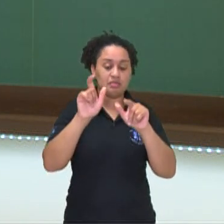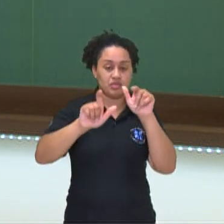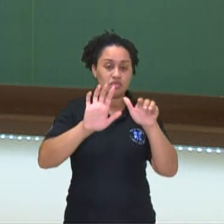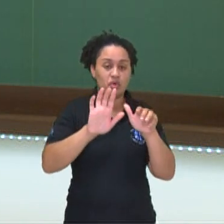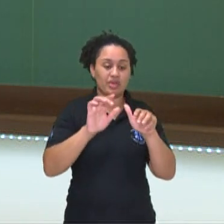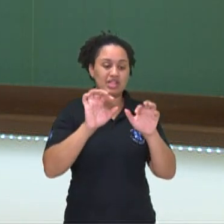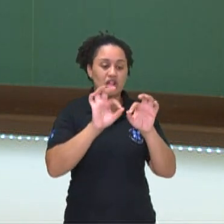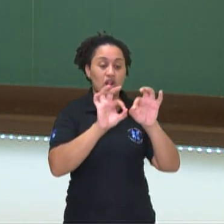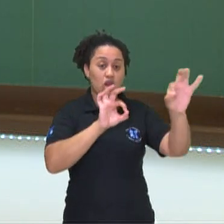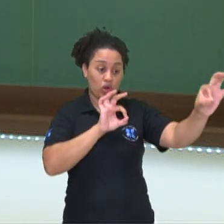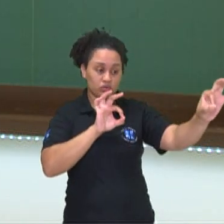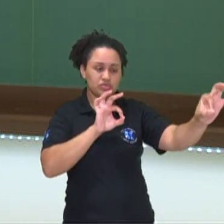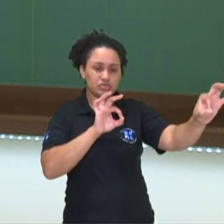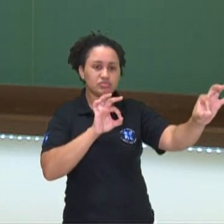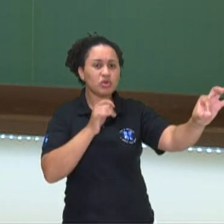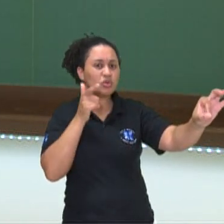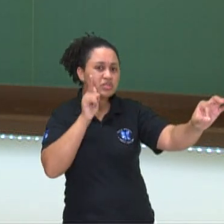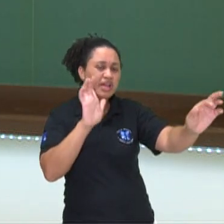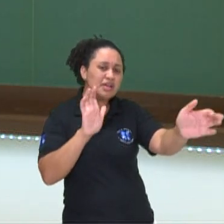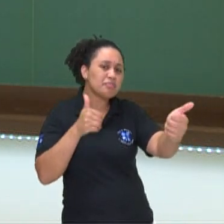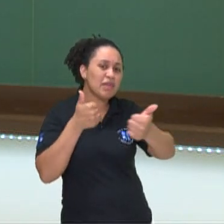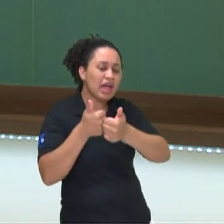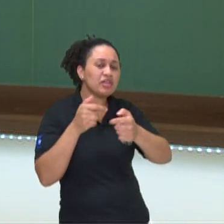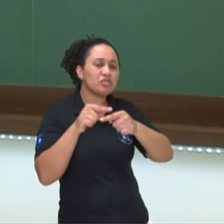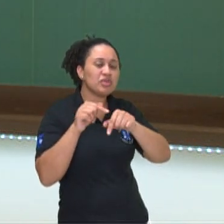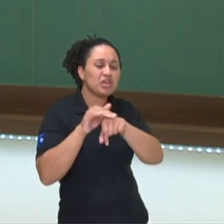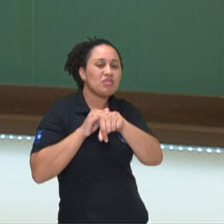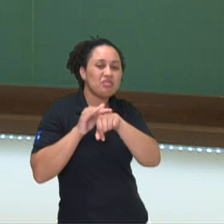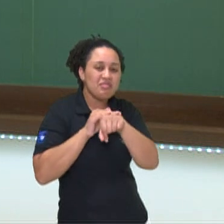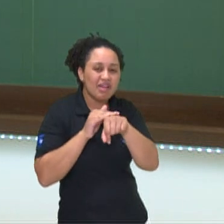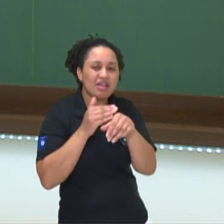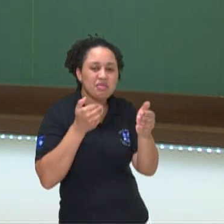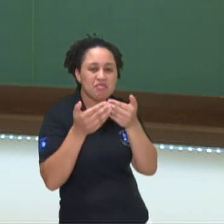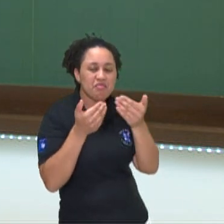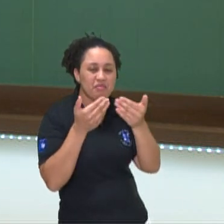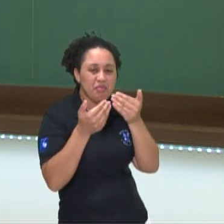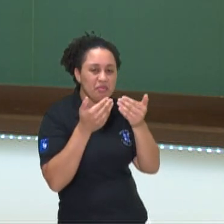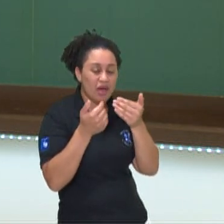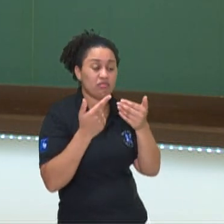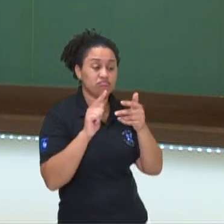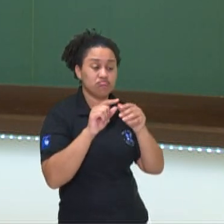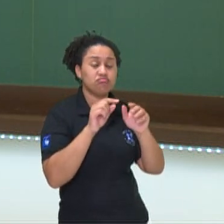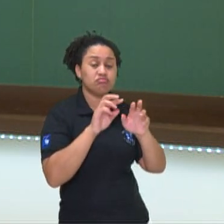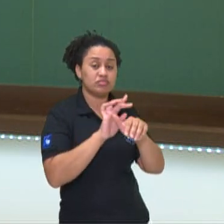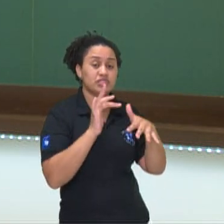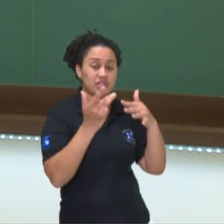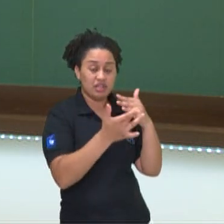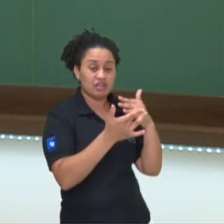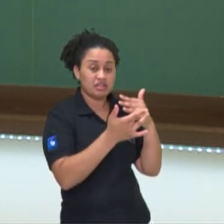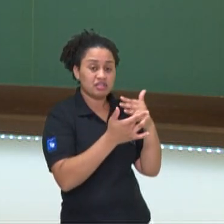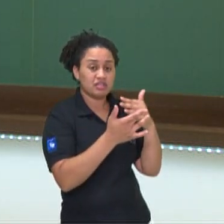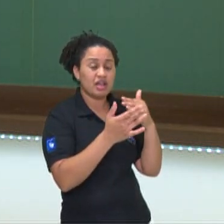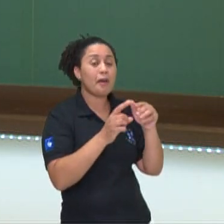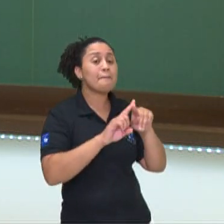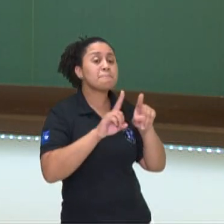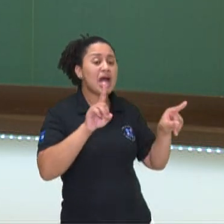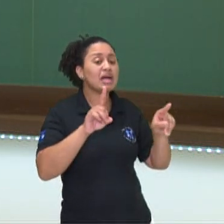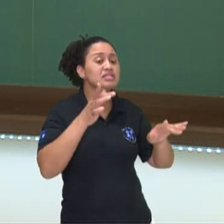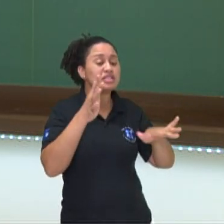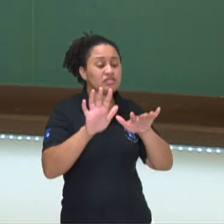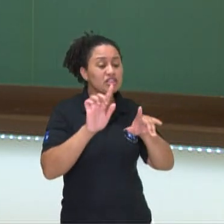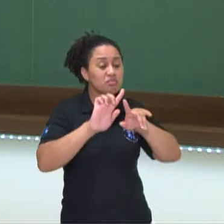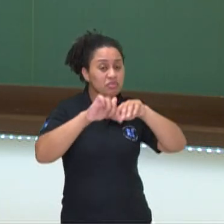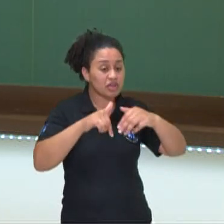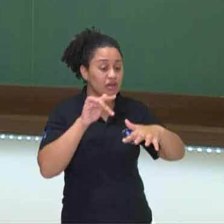estão distantes, aqueles que geograficamente estão distantes, por meio das redes sociais eles podem se aproximar. Mas muitas